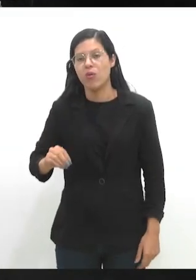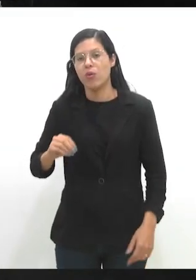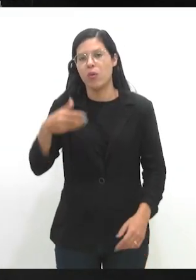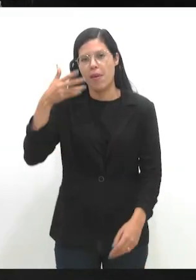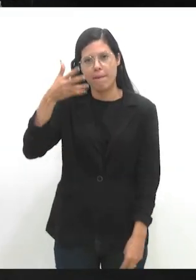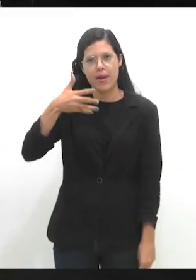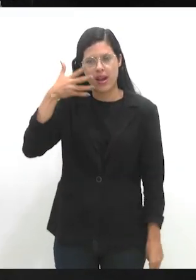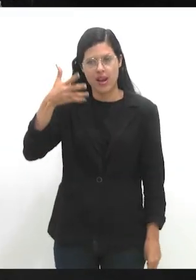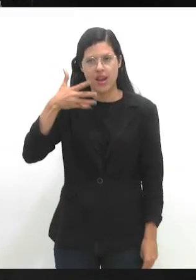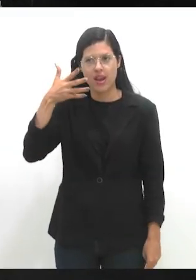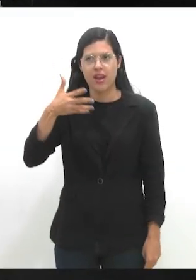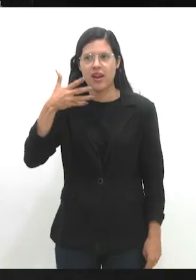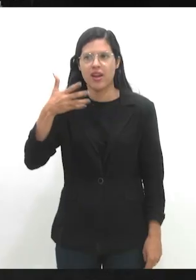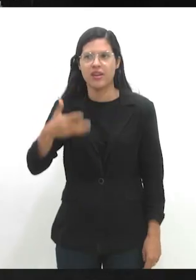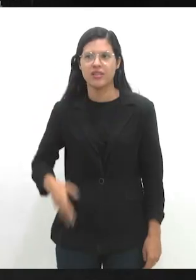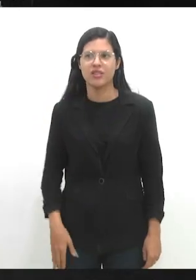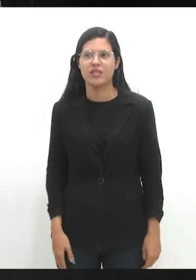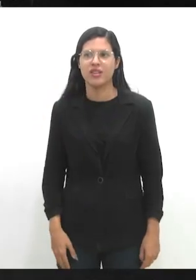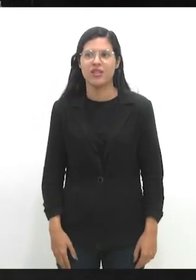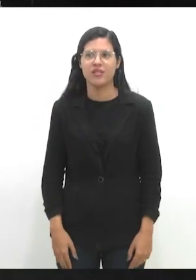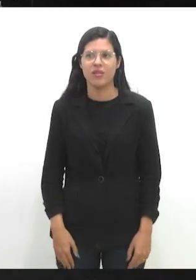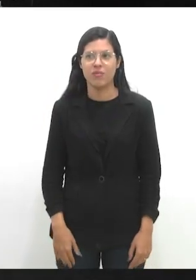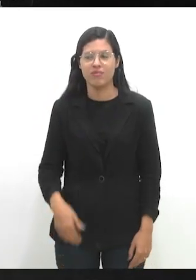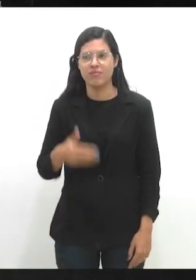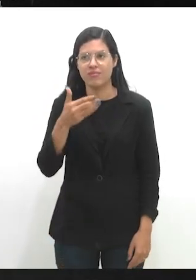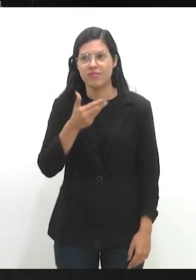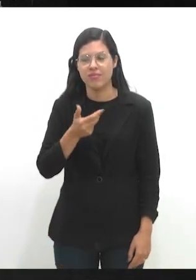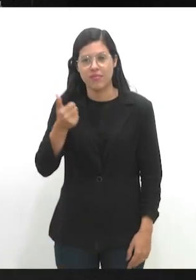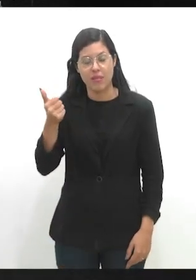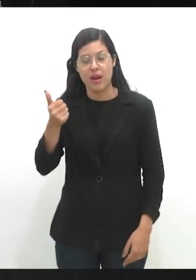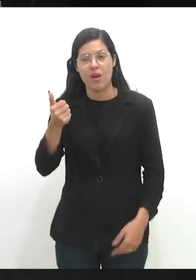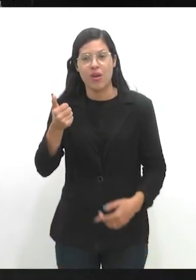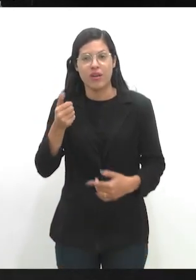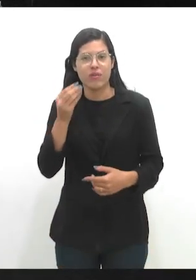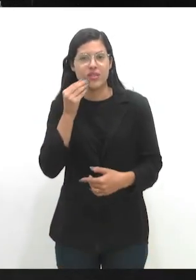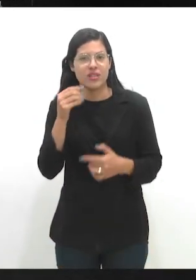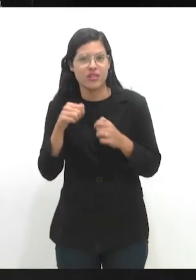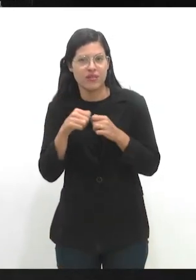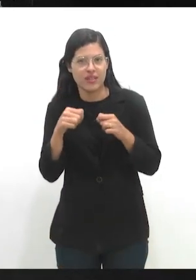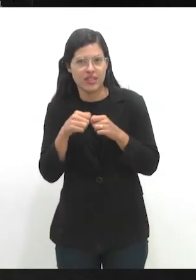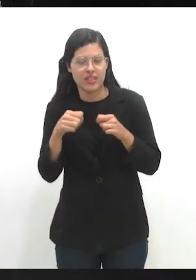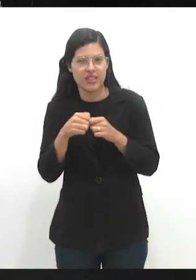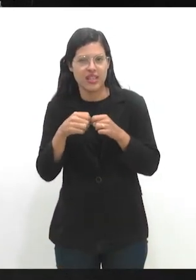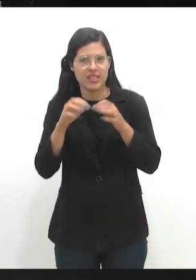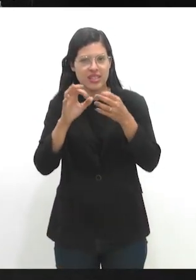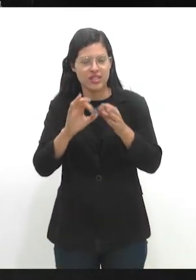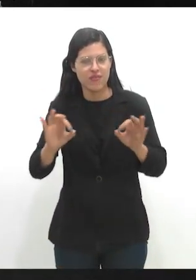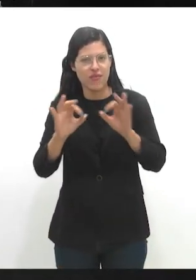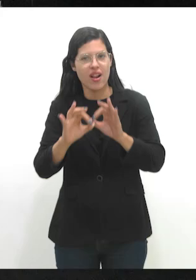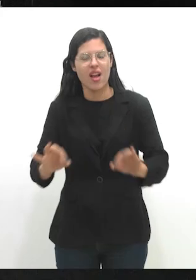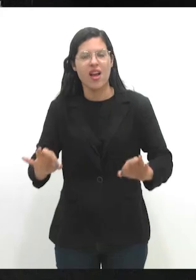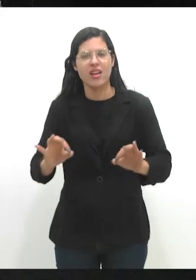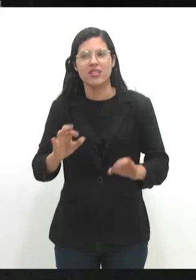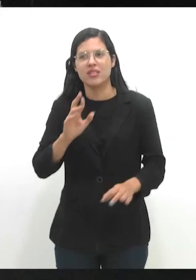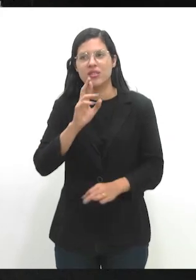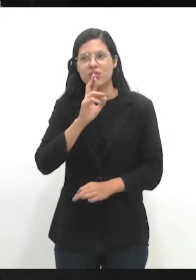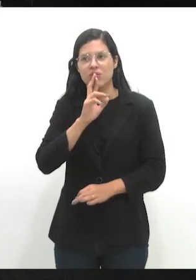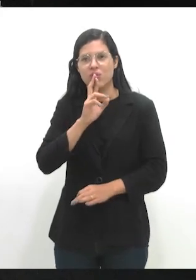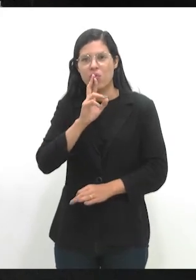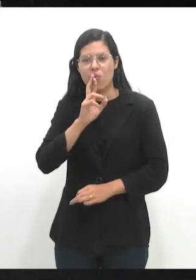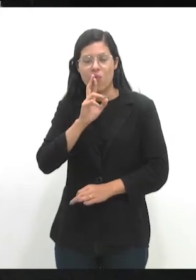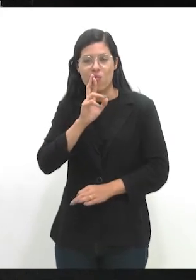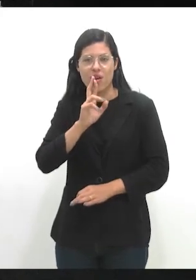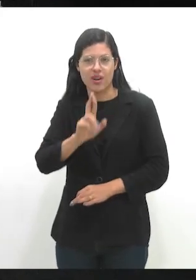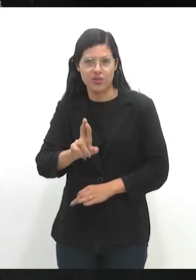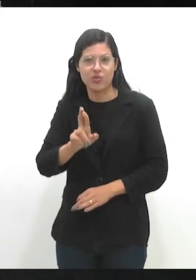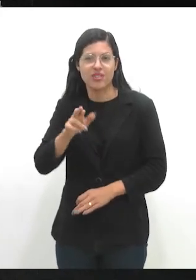se você costura, por melhor que você costure uma série de citações, o resultado é uma palestra, não é teatro.